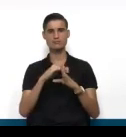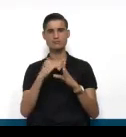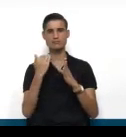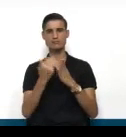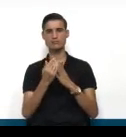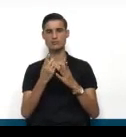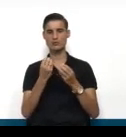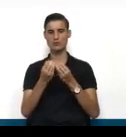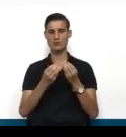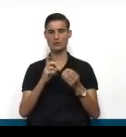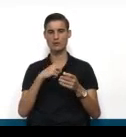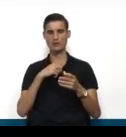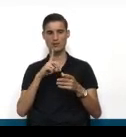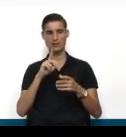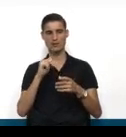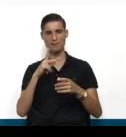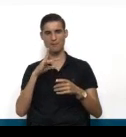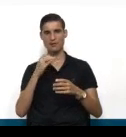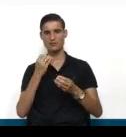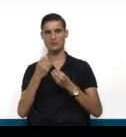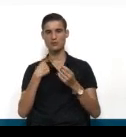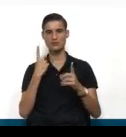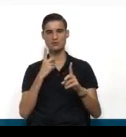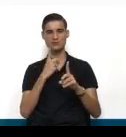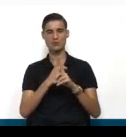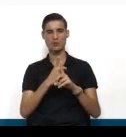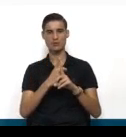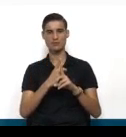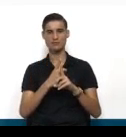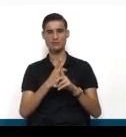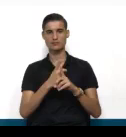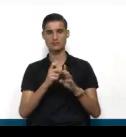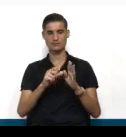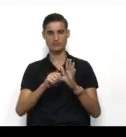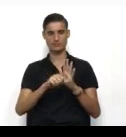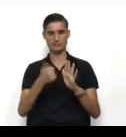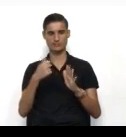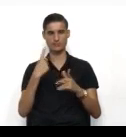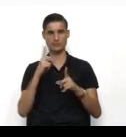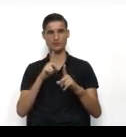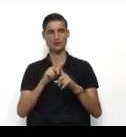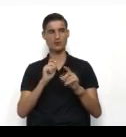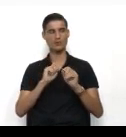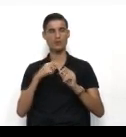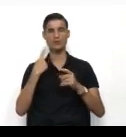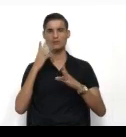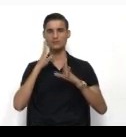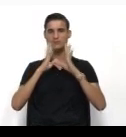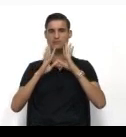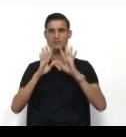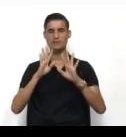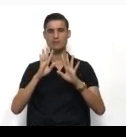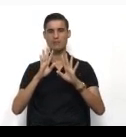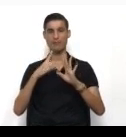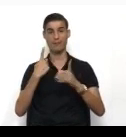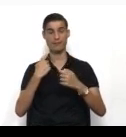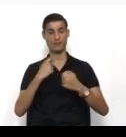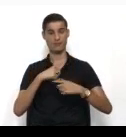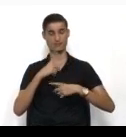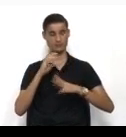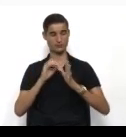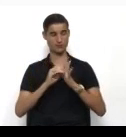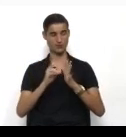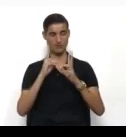desta equação de Laplace? Né? Como que a gente pode encontrar a solução? Primeiro de tudo, o que nós temos que pensar? Nós temos